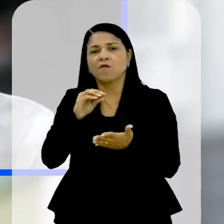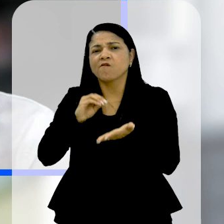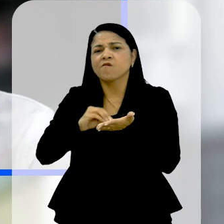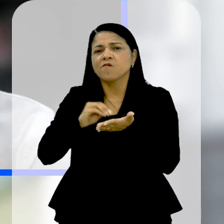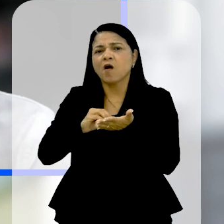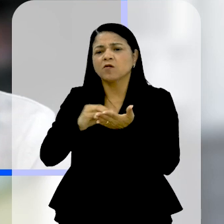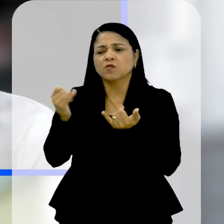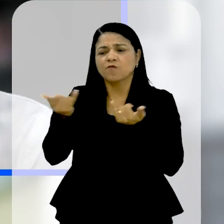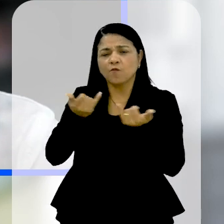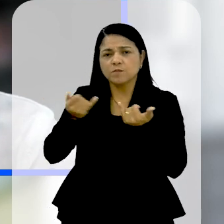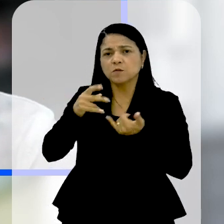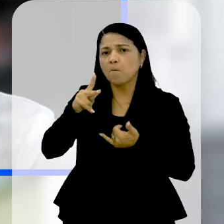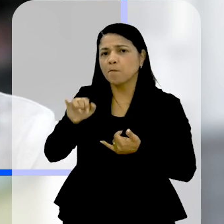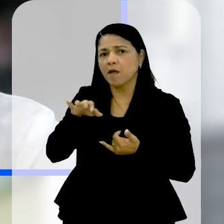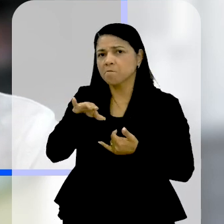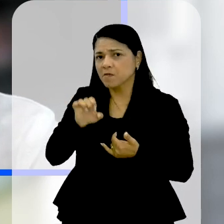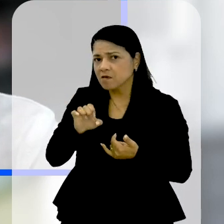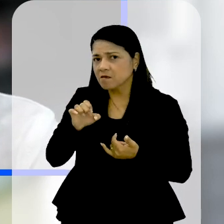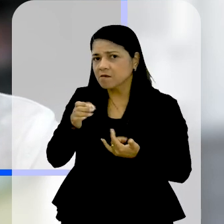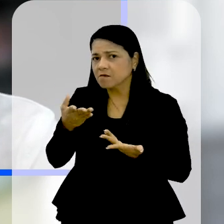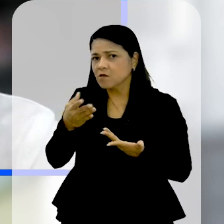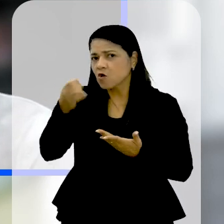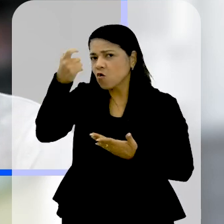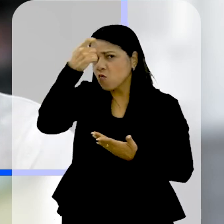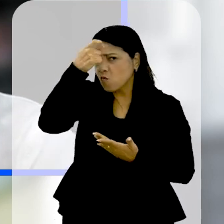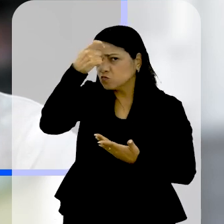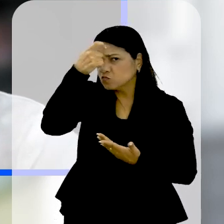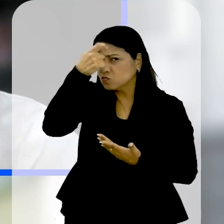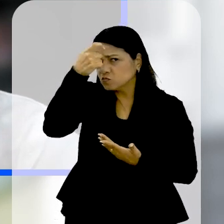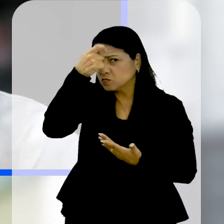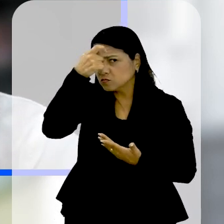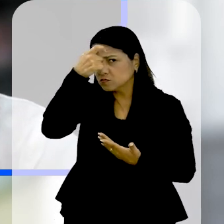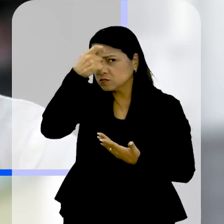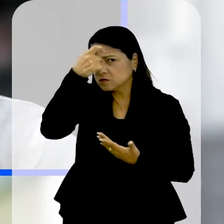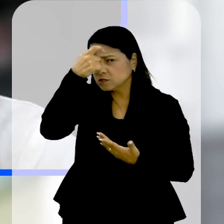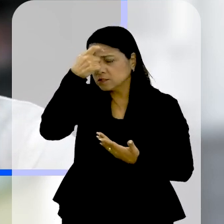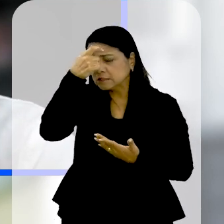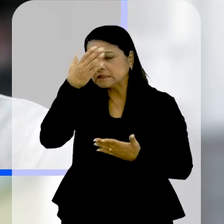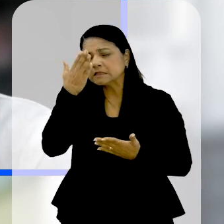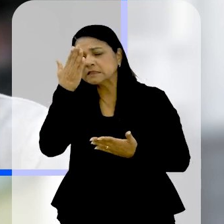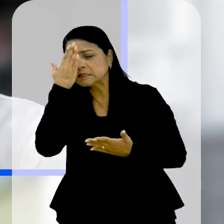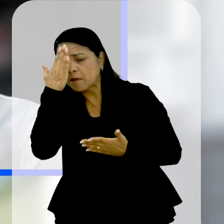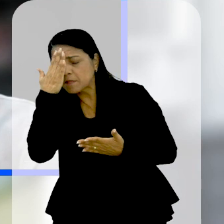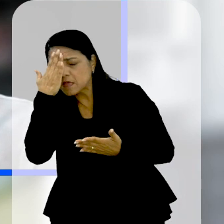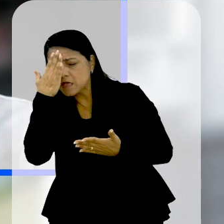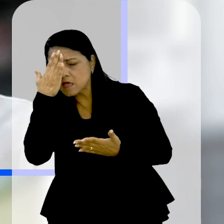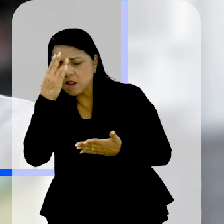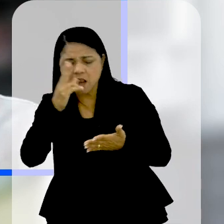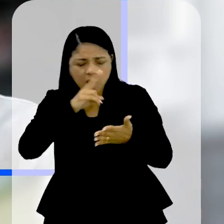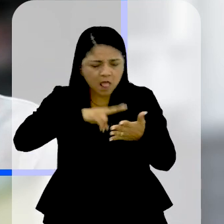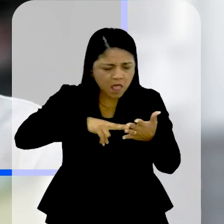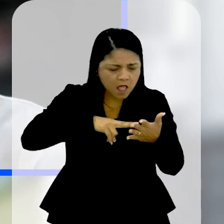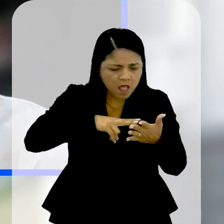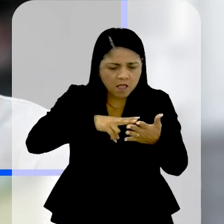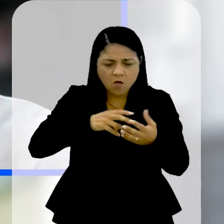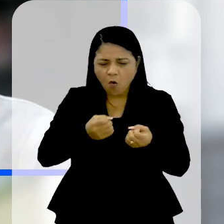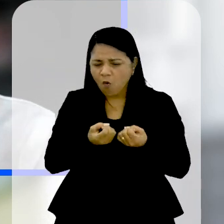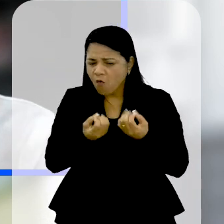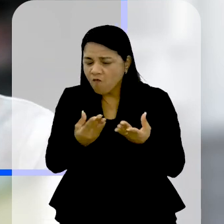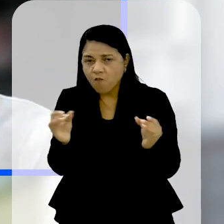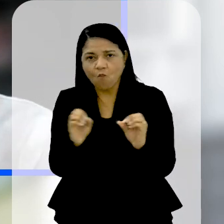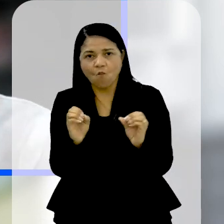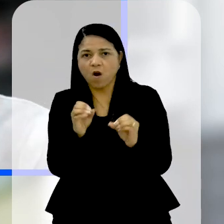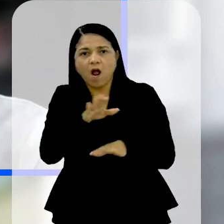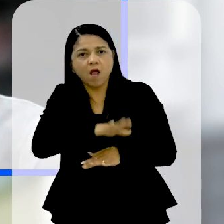aos pais, né, em sua grande maioria, essa consciência, né, de procurar saber, de não oferecer, de que